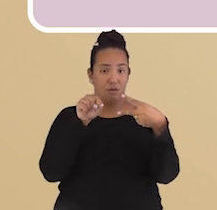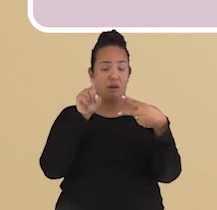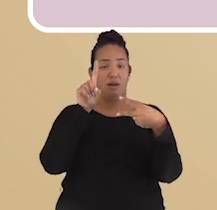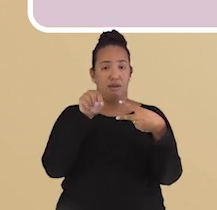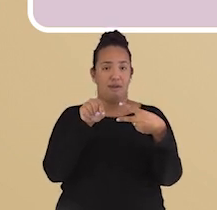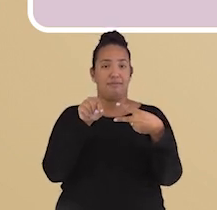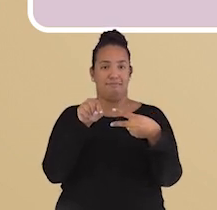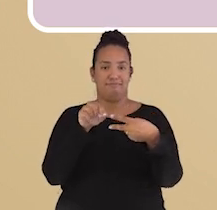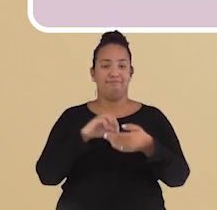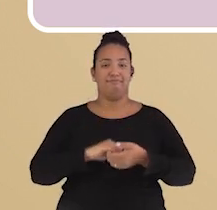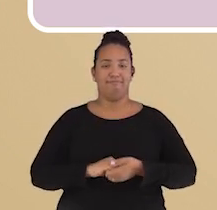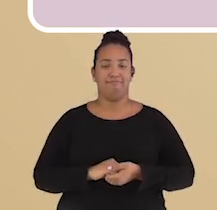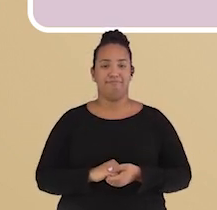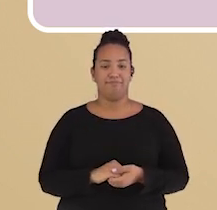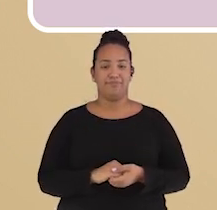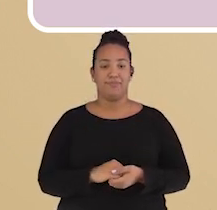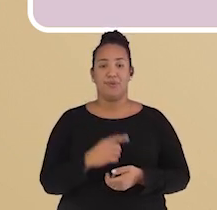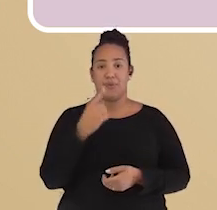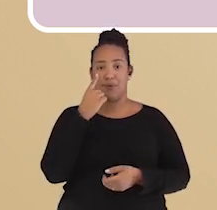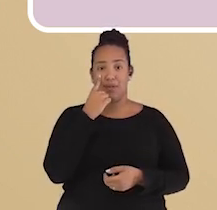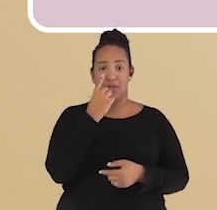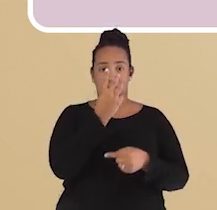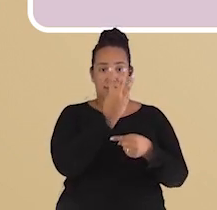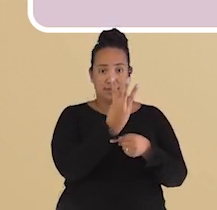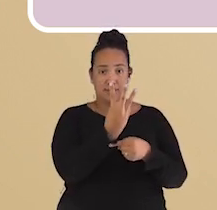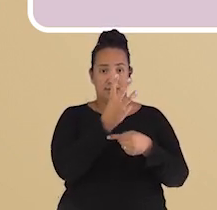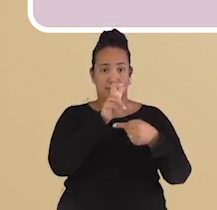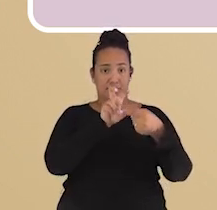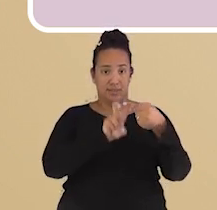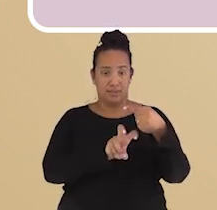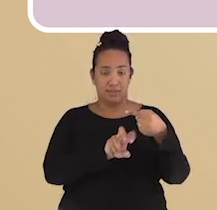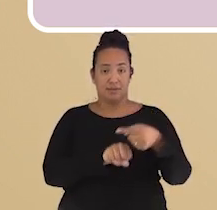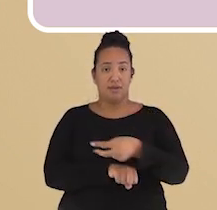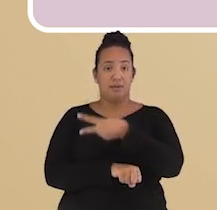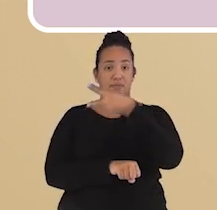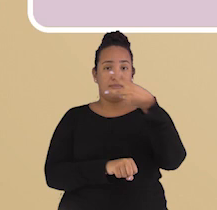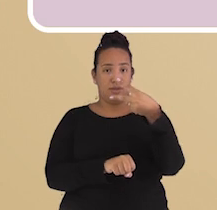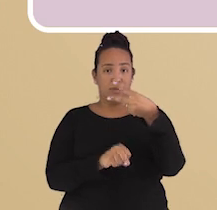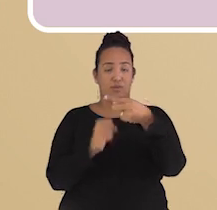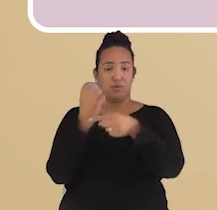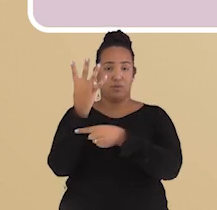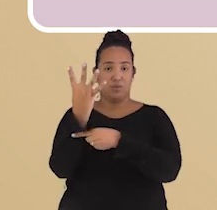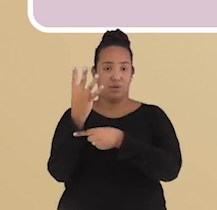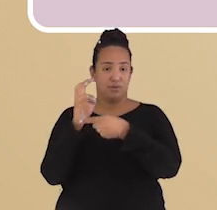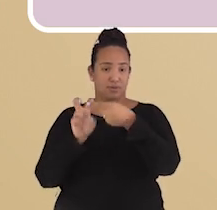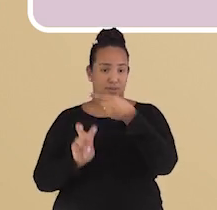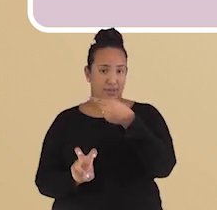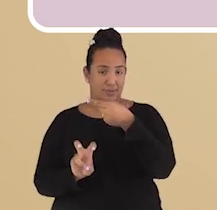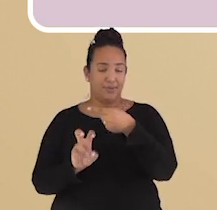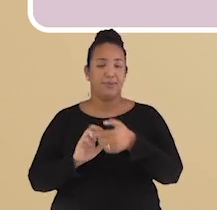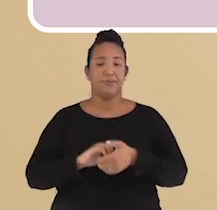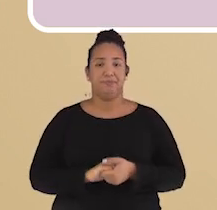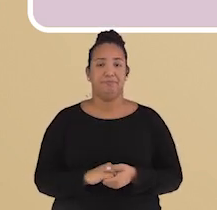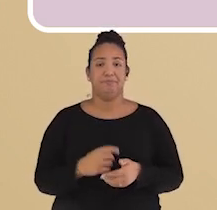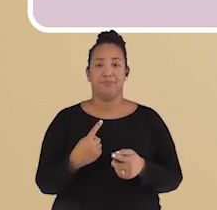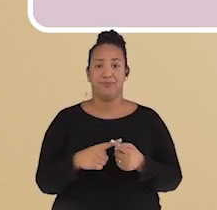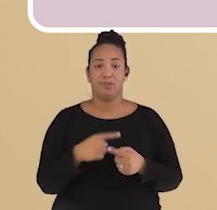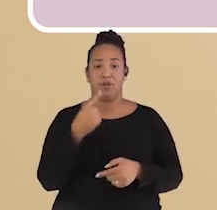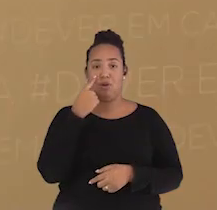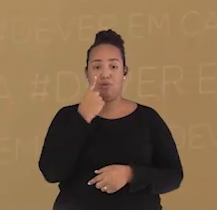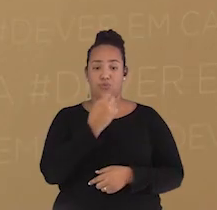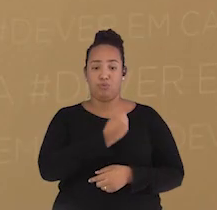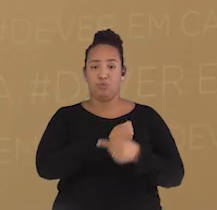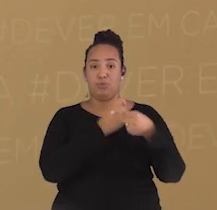por exemplo, 3/5 é menor do que 4/5, já que a primeira tem um numerador